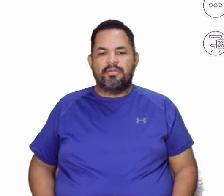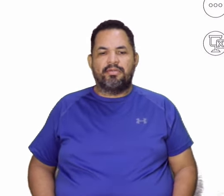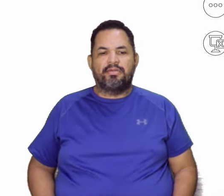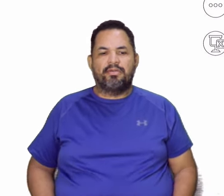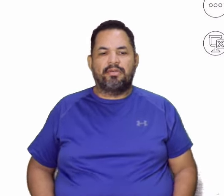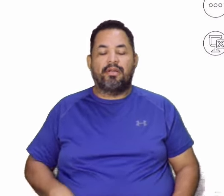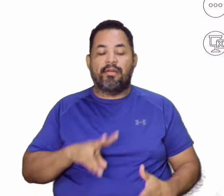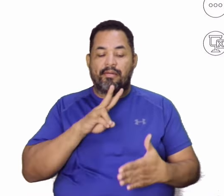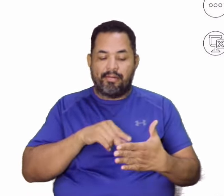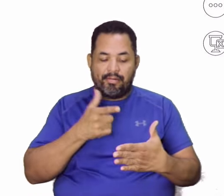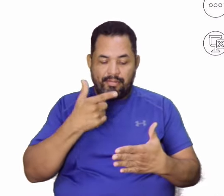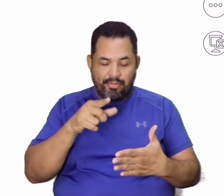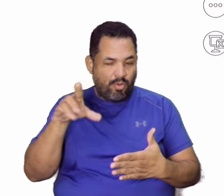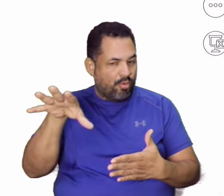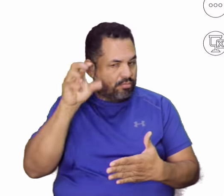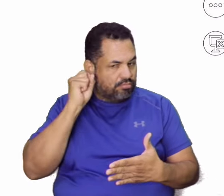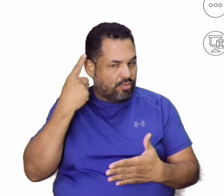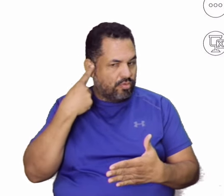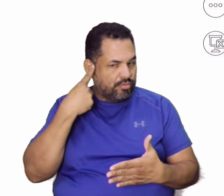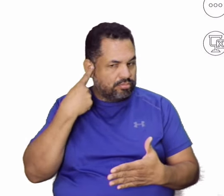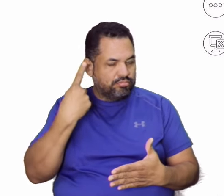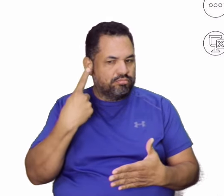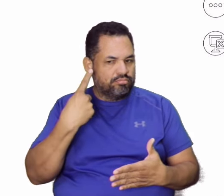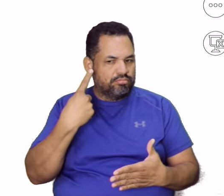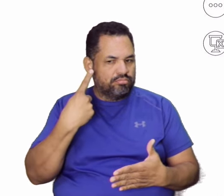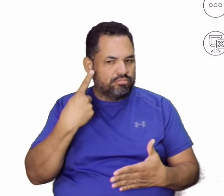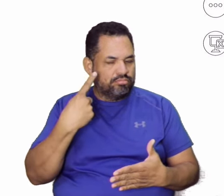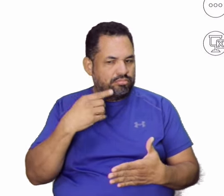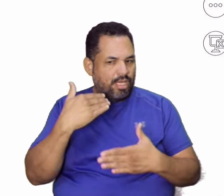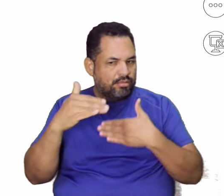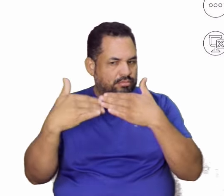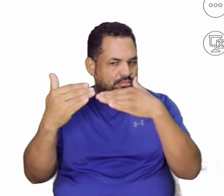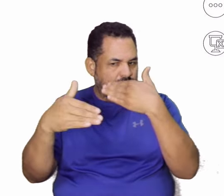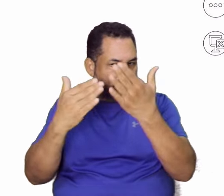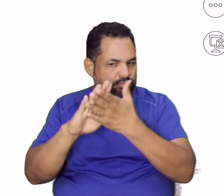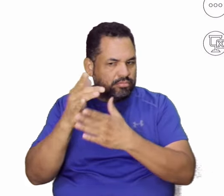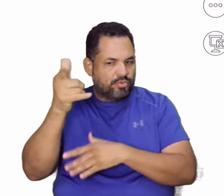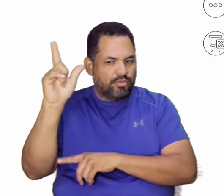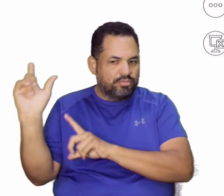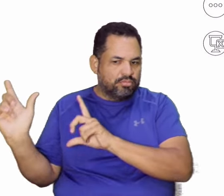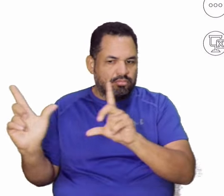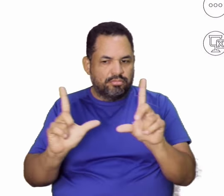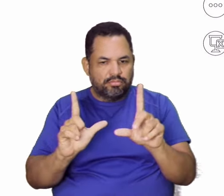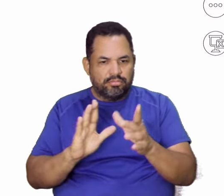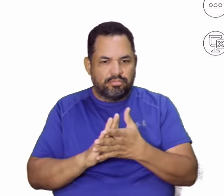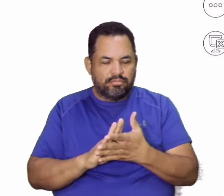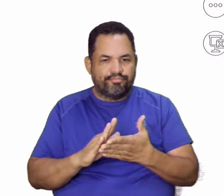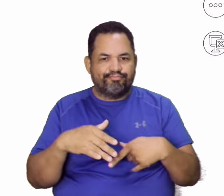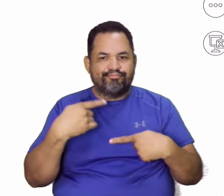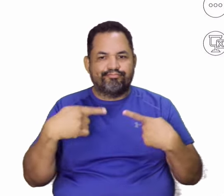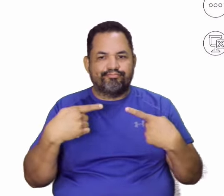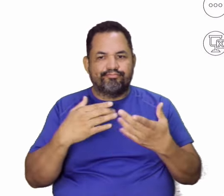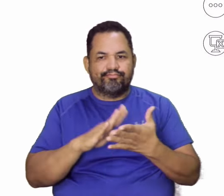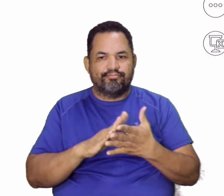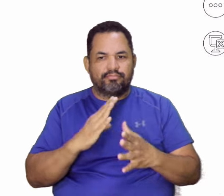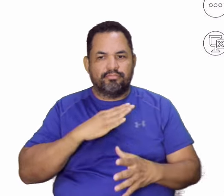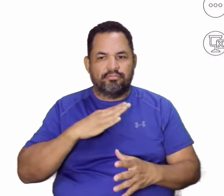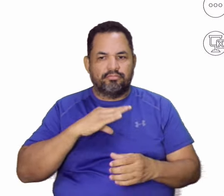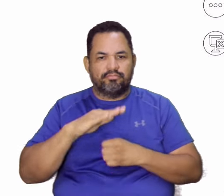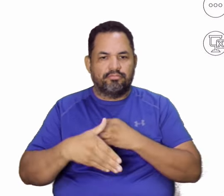tá ouve bem se ficou alguma dúvida pra gente avançar no próximo slide durante uma discussão sobre cidades